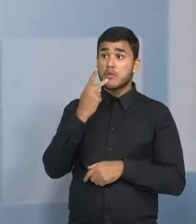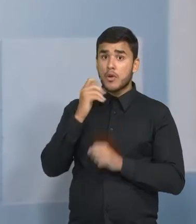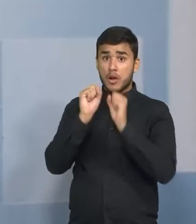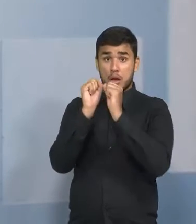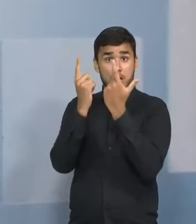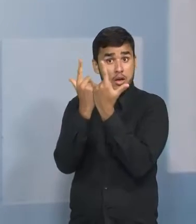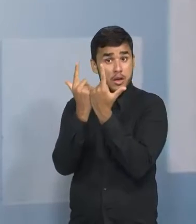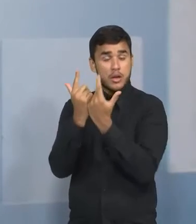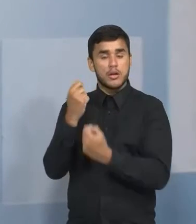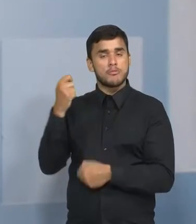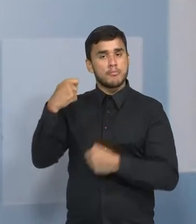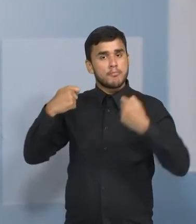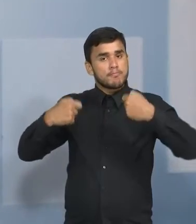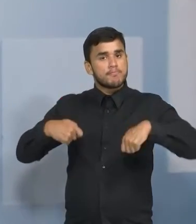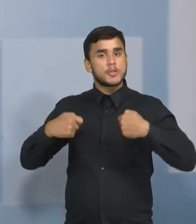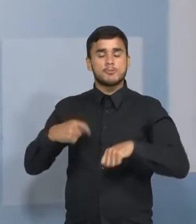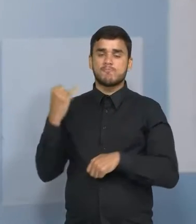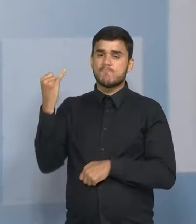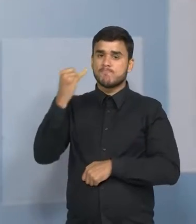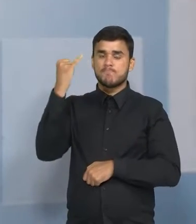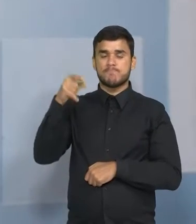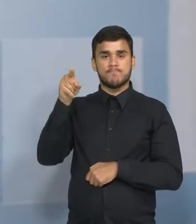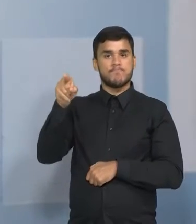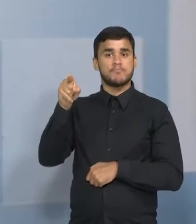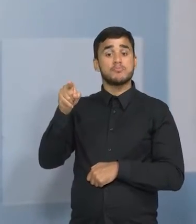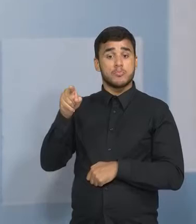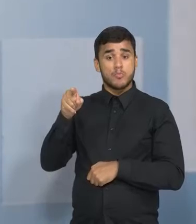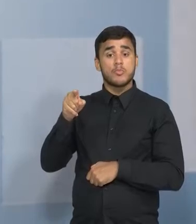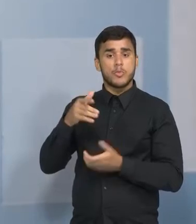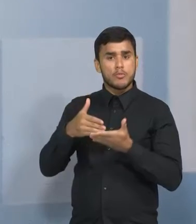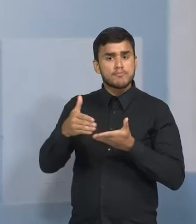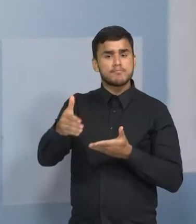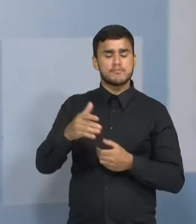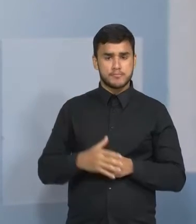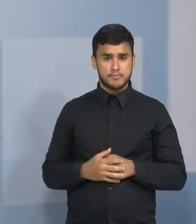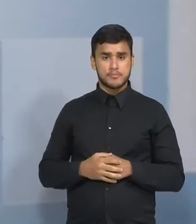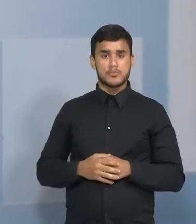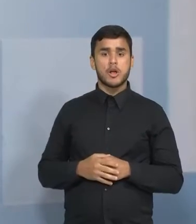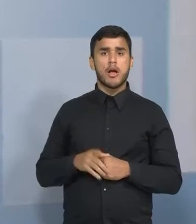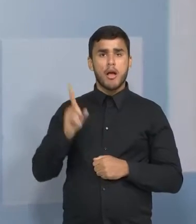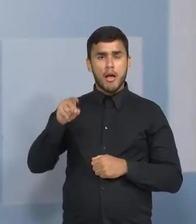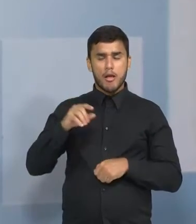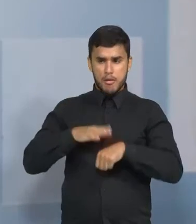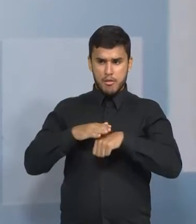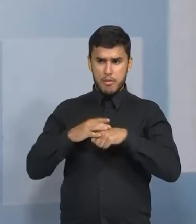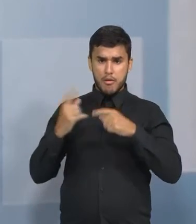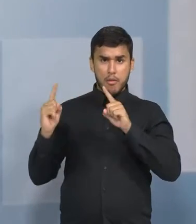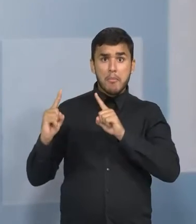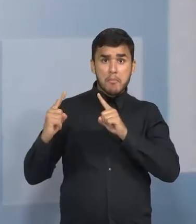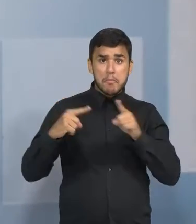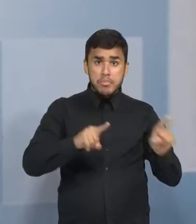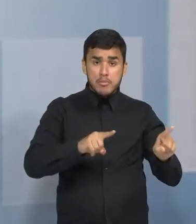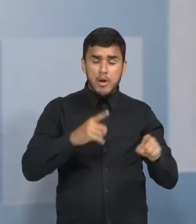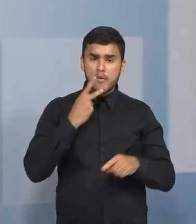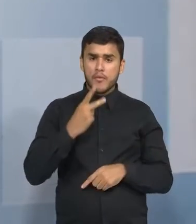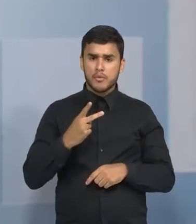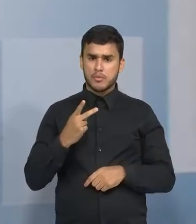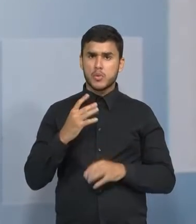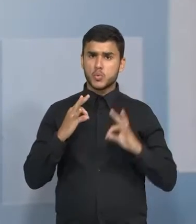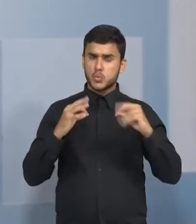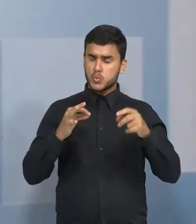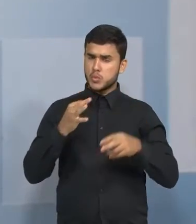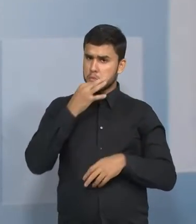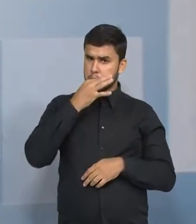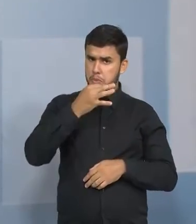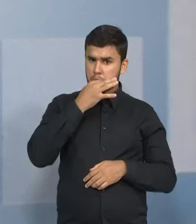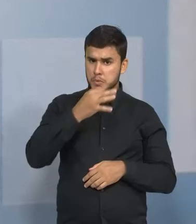na Assembleia, ele vai ser muito importante, porque isso que você colocou, como a oposição vem com um discurso